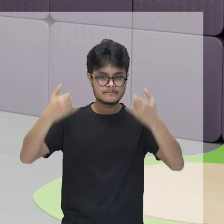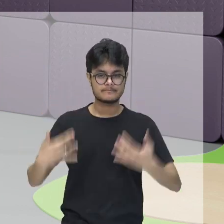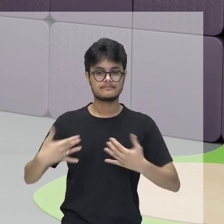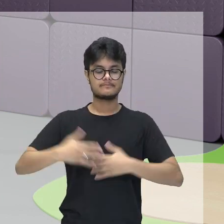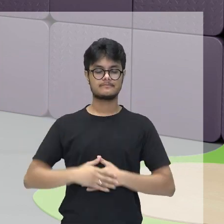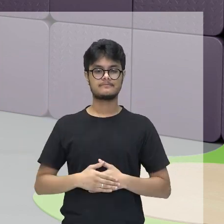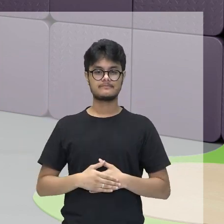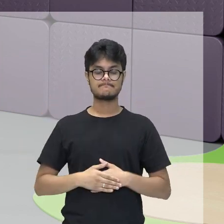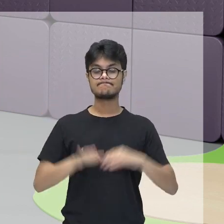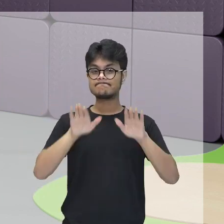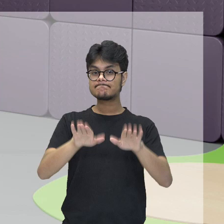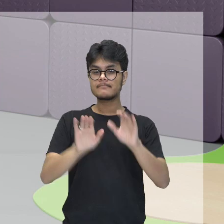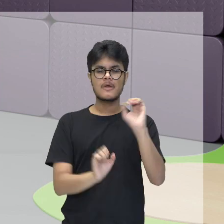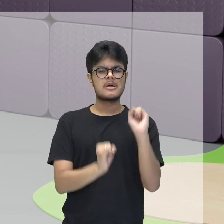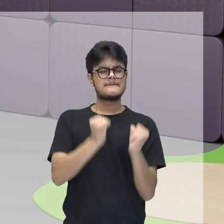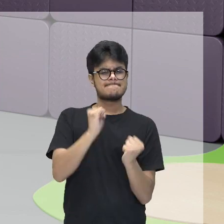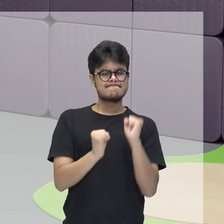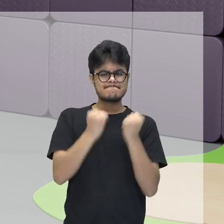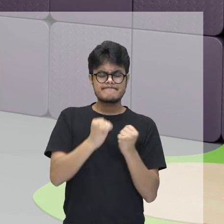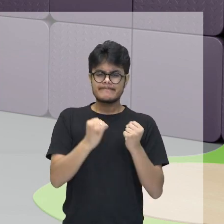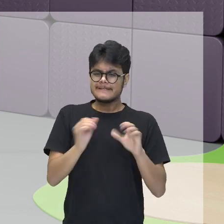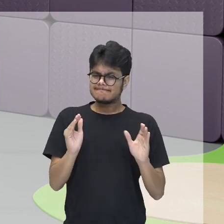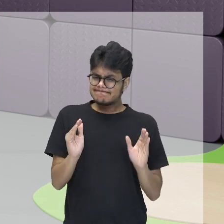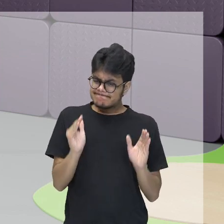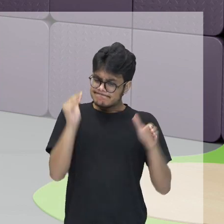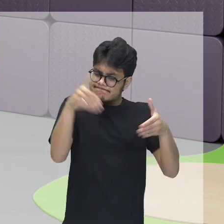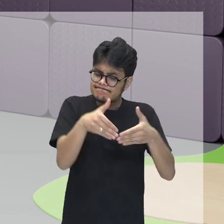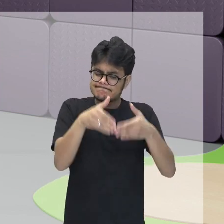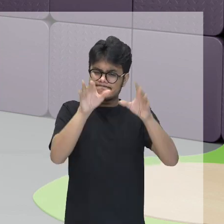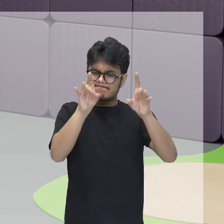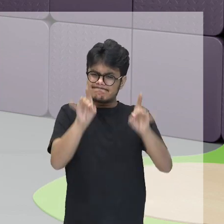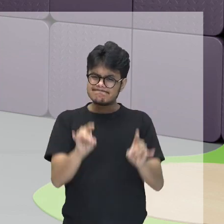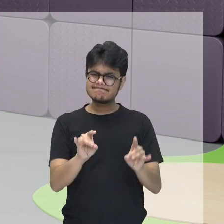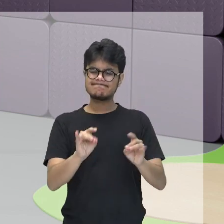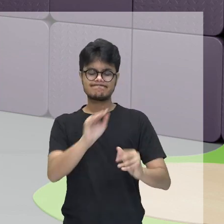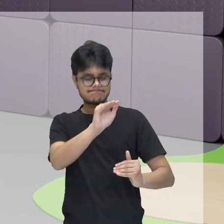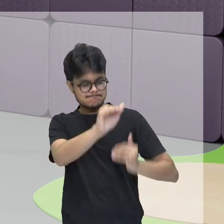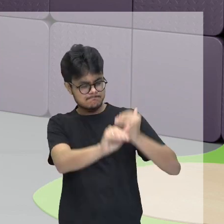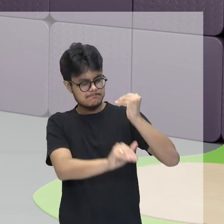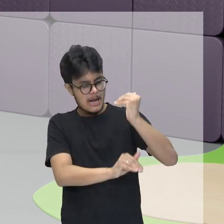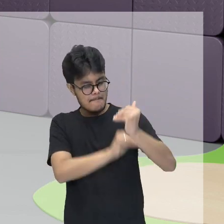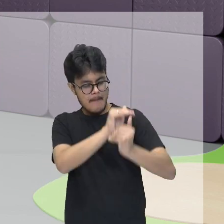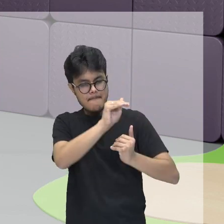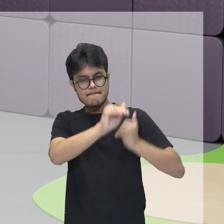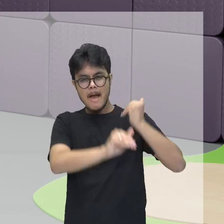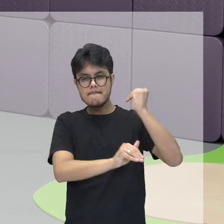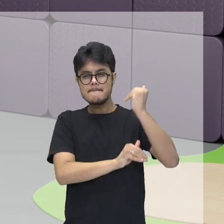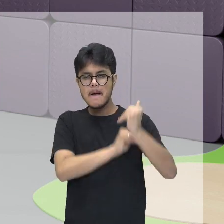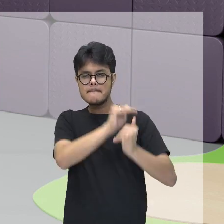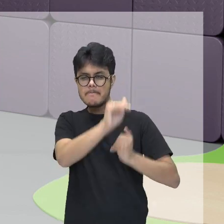que a indústria foi se aperfeiçoando, houve uma evolução das